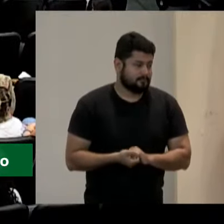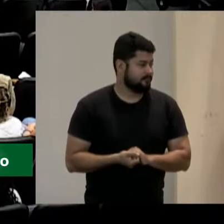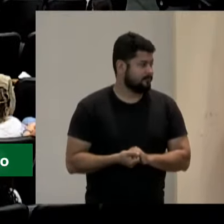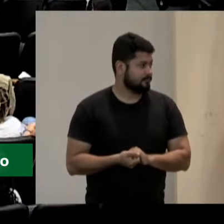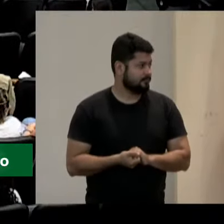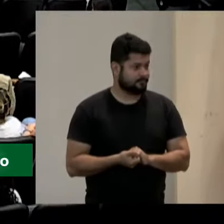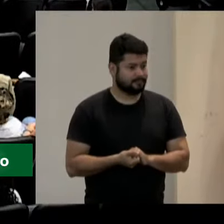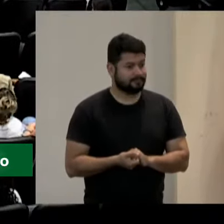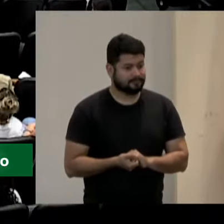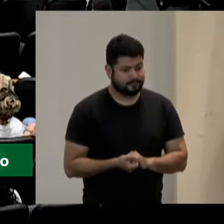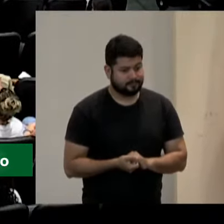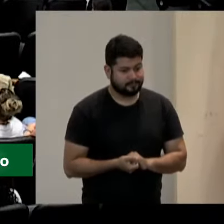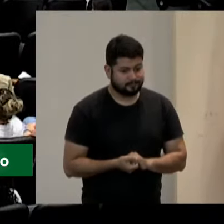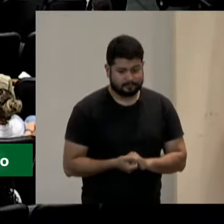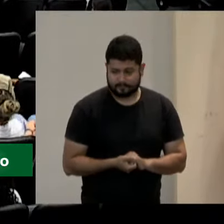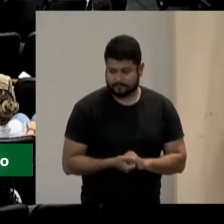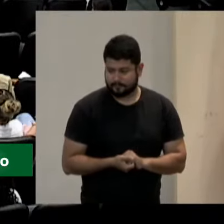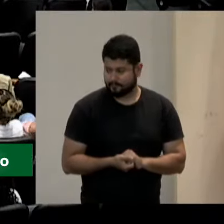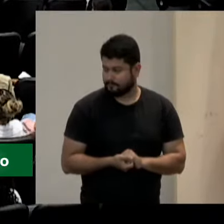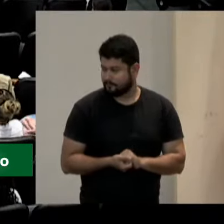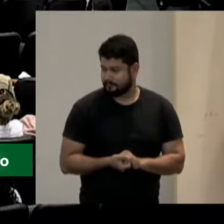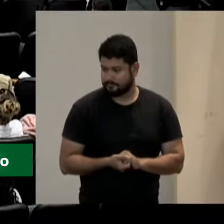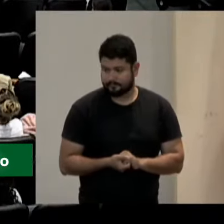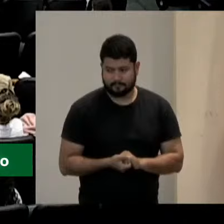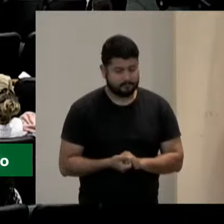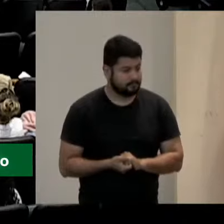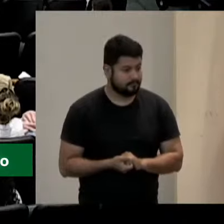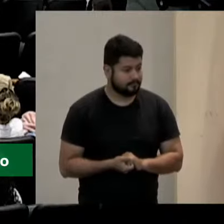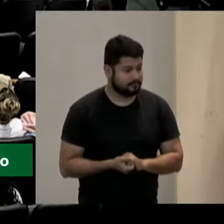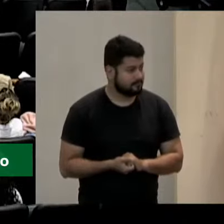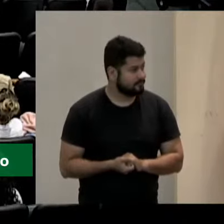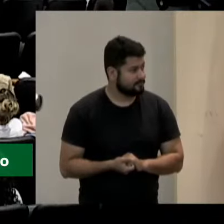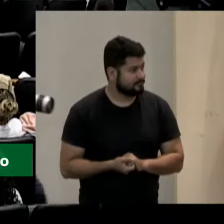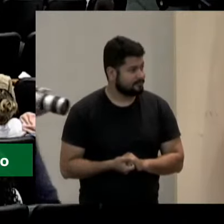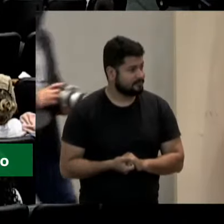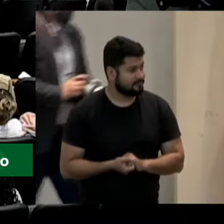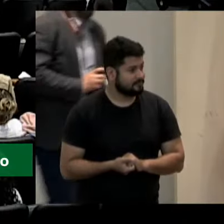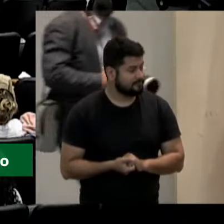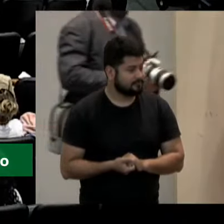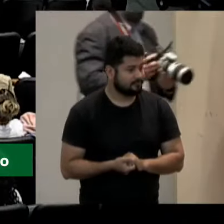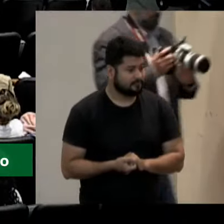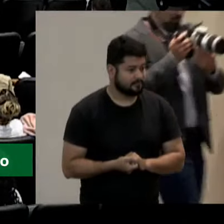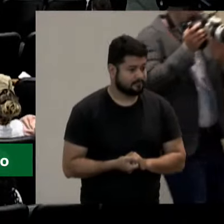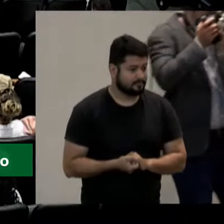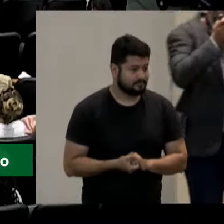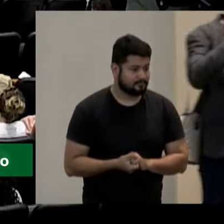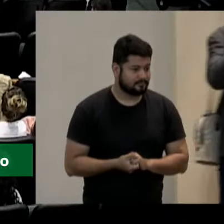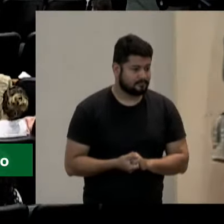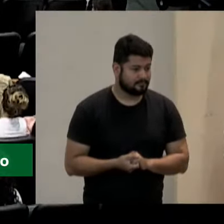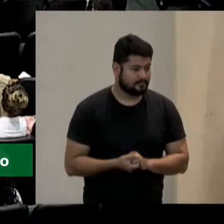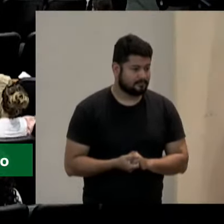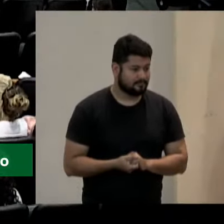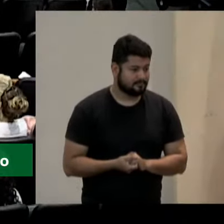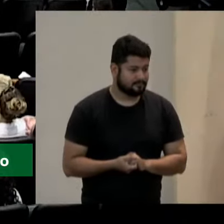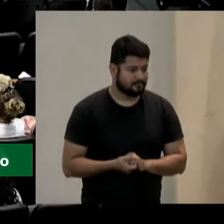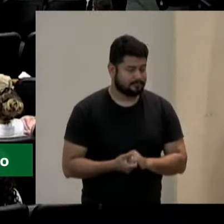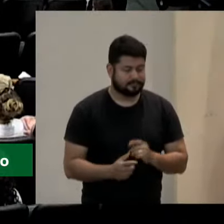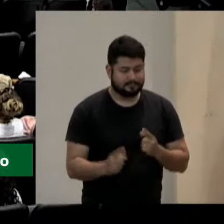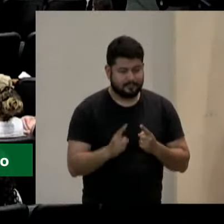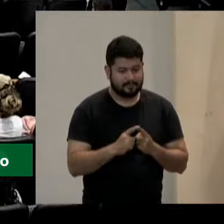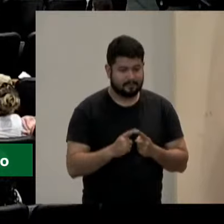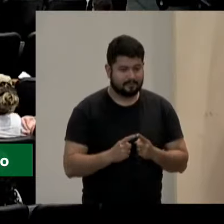Doutora Juliana, ai, que lindo! Te amo! Bom, eu queria, em primeiro